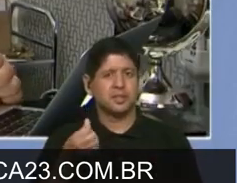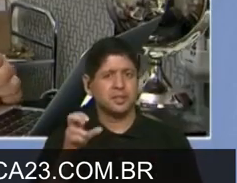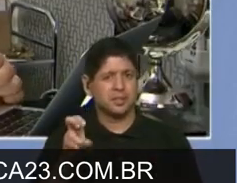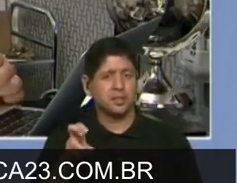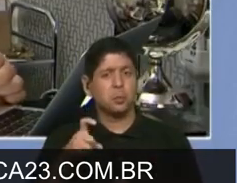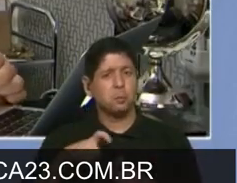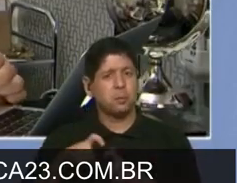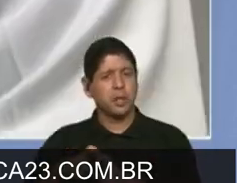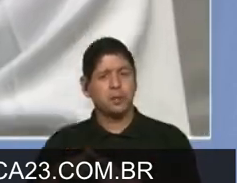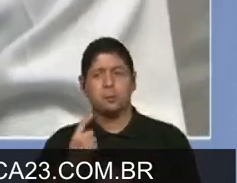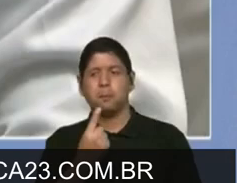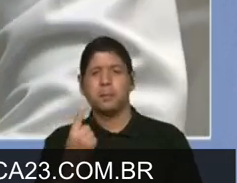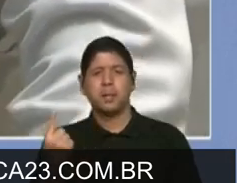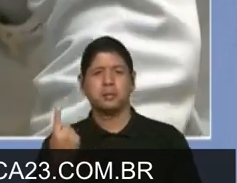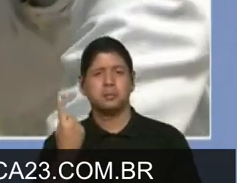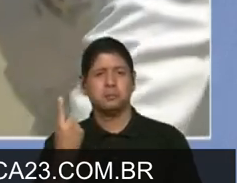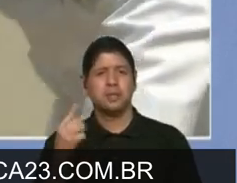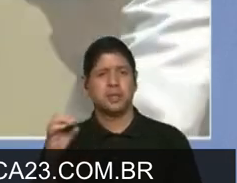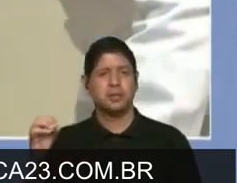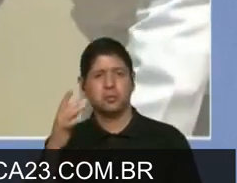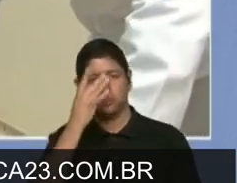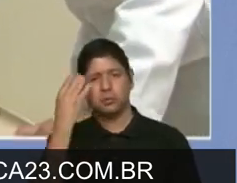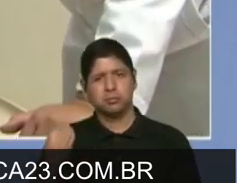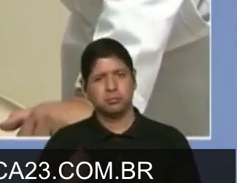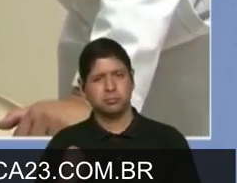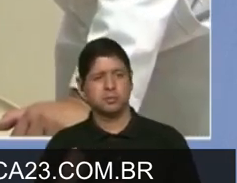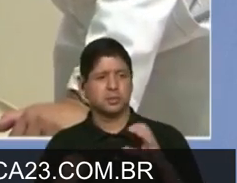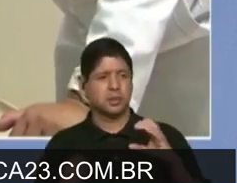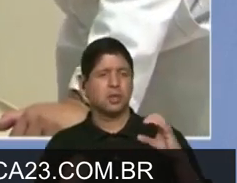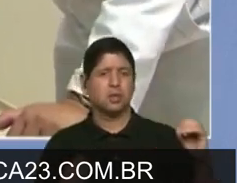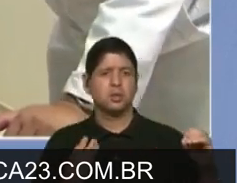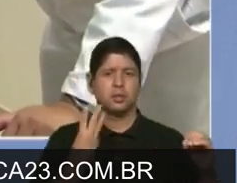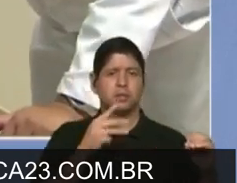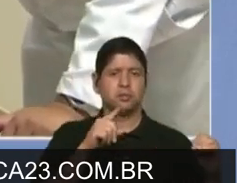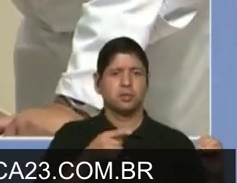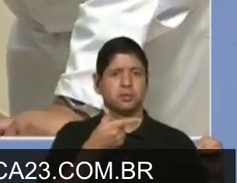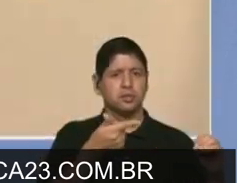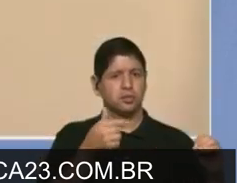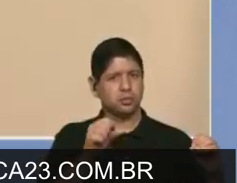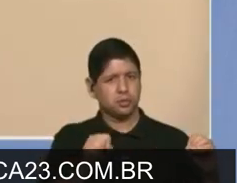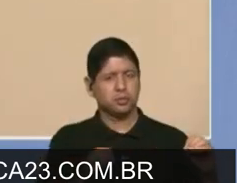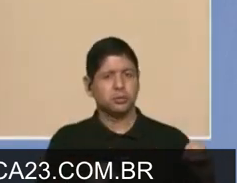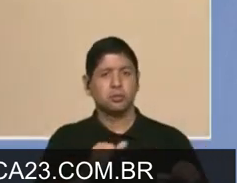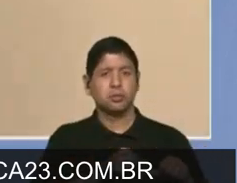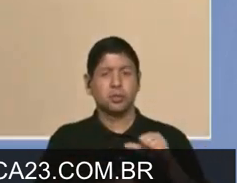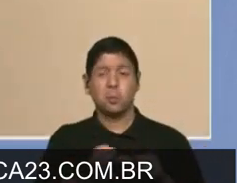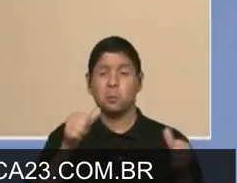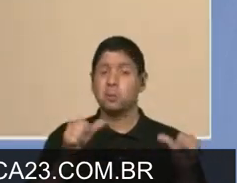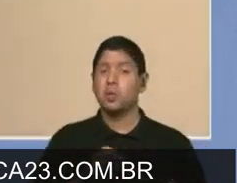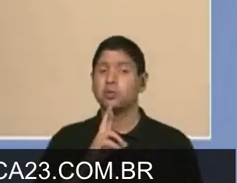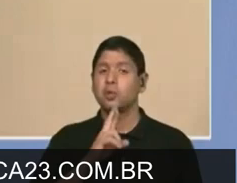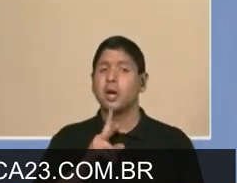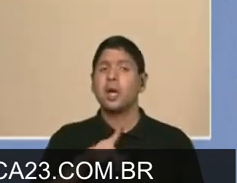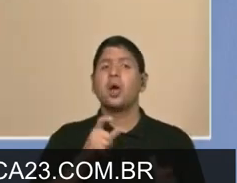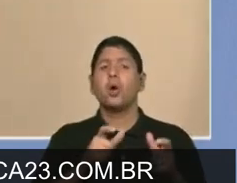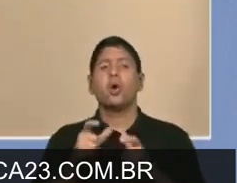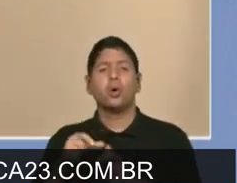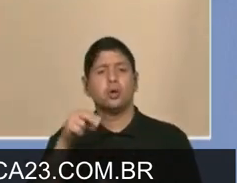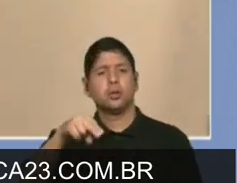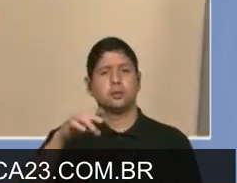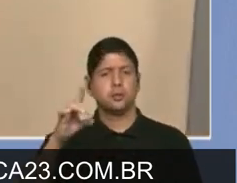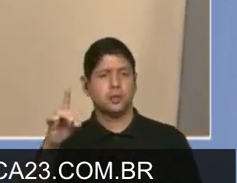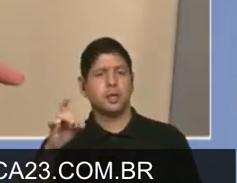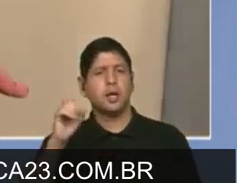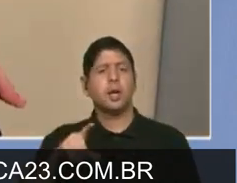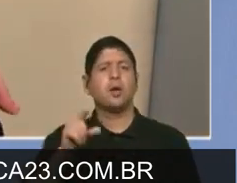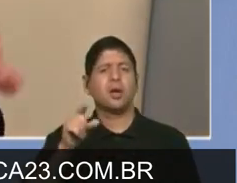3,65 médicos para cada 1.000 habitantes. O centro-oeste tem 3,28. Já os piores resultados estão no nordeste,